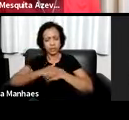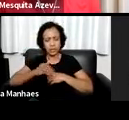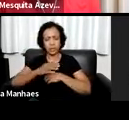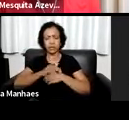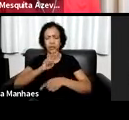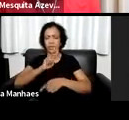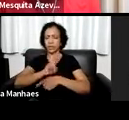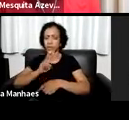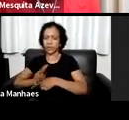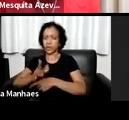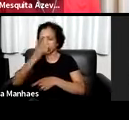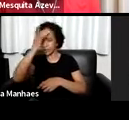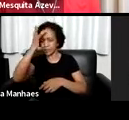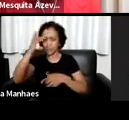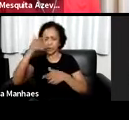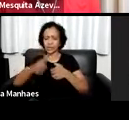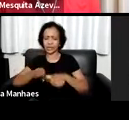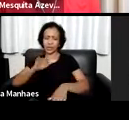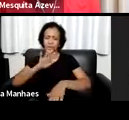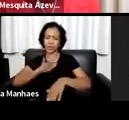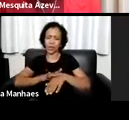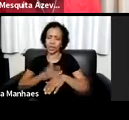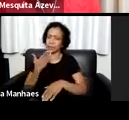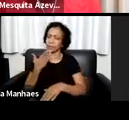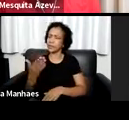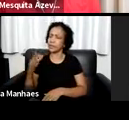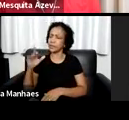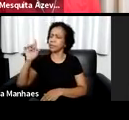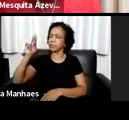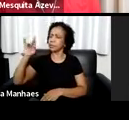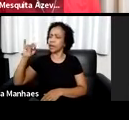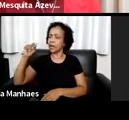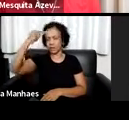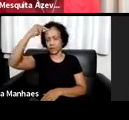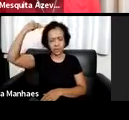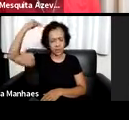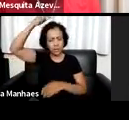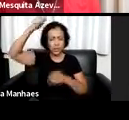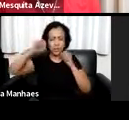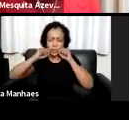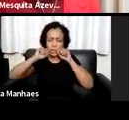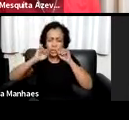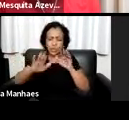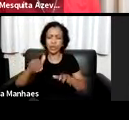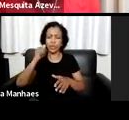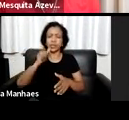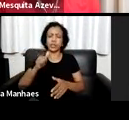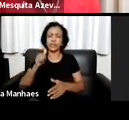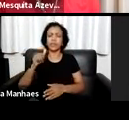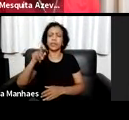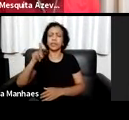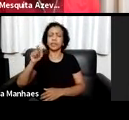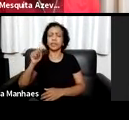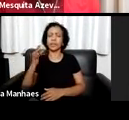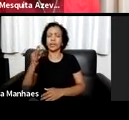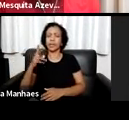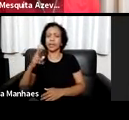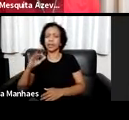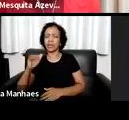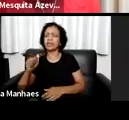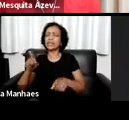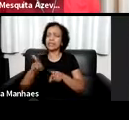estão enlutados. Oramos também, Pai Santo, pela Patrícia, esposa do irmão Jairo, que está acometida,